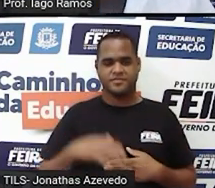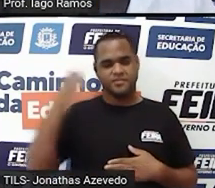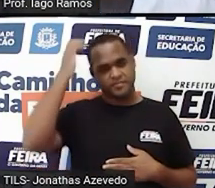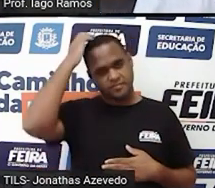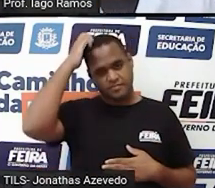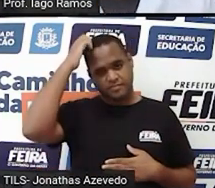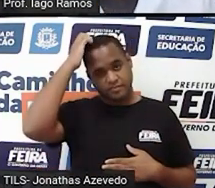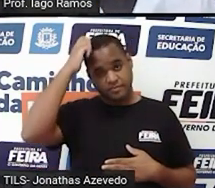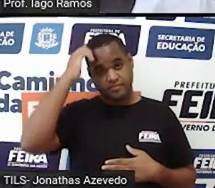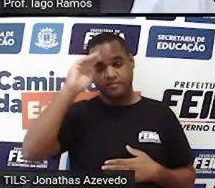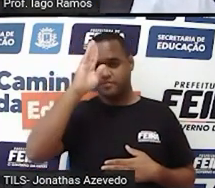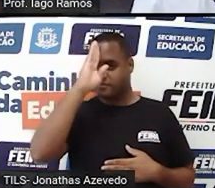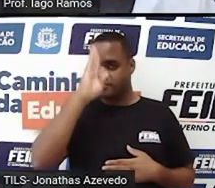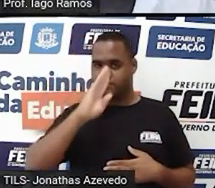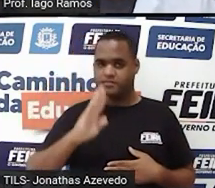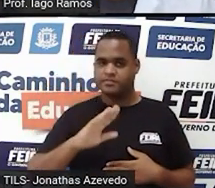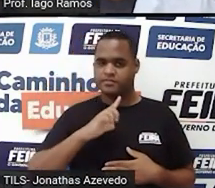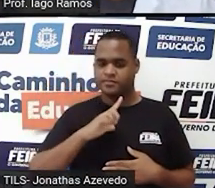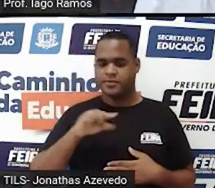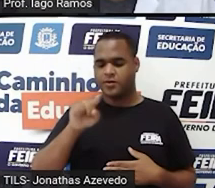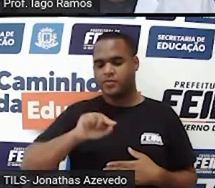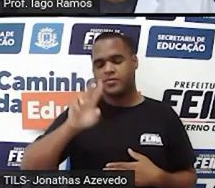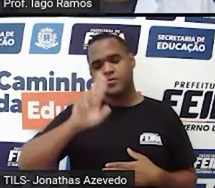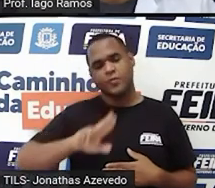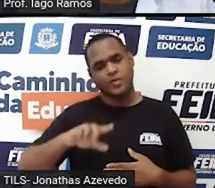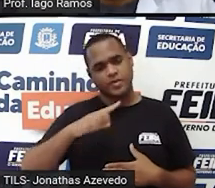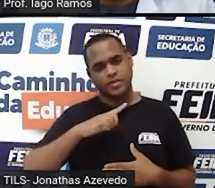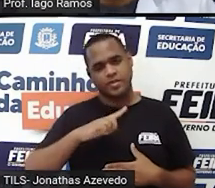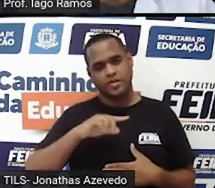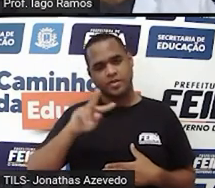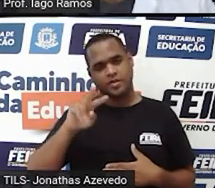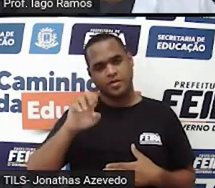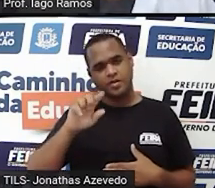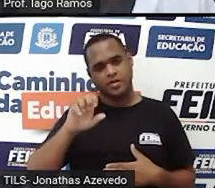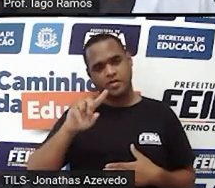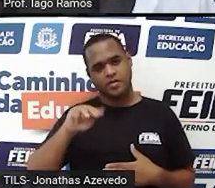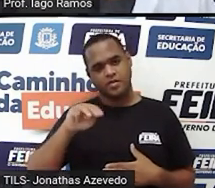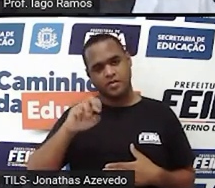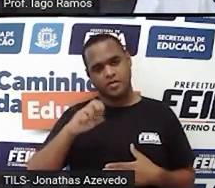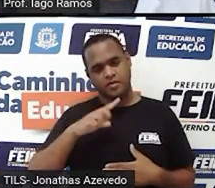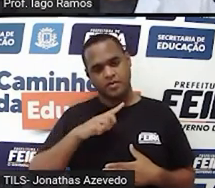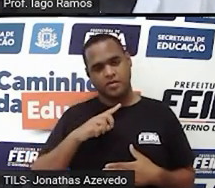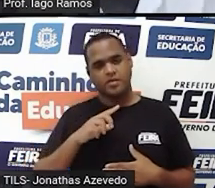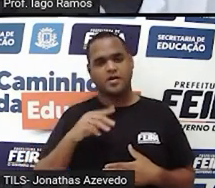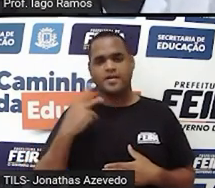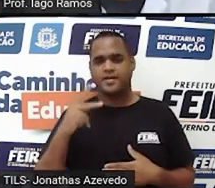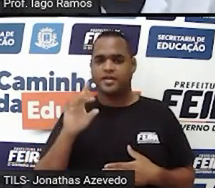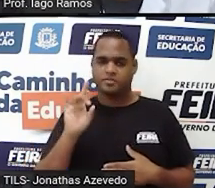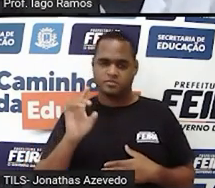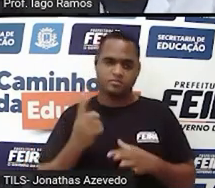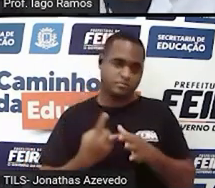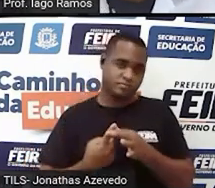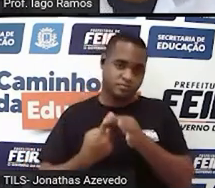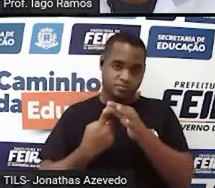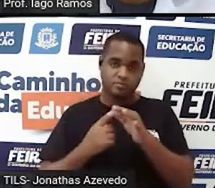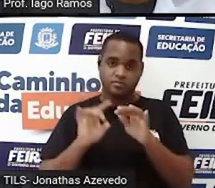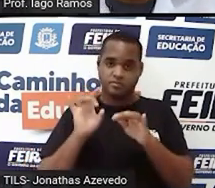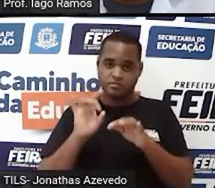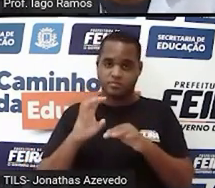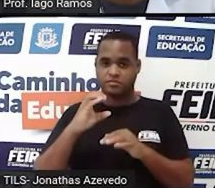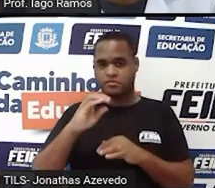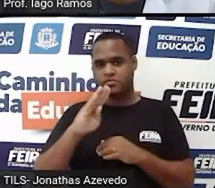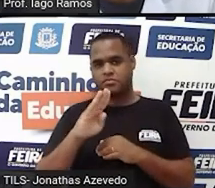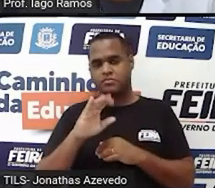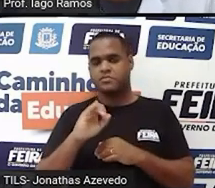e aqui no Brasil né a gente usa para volume né a unidade como eu já falei a unidade